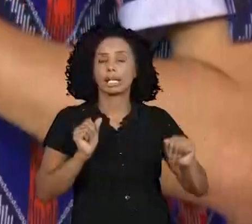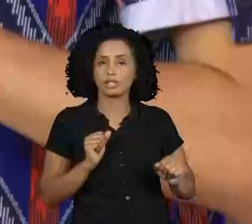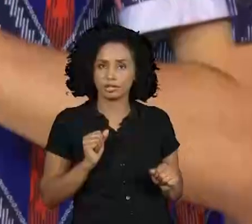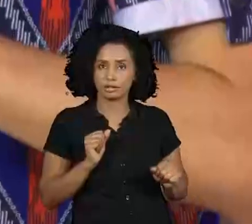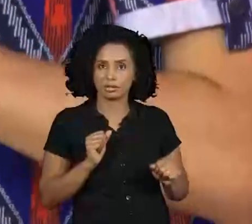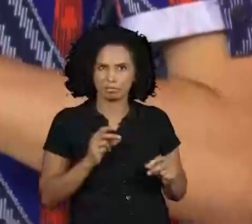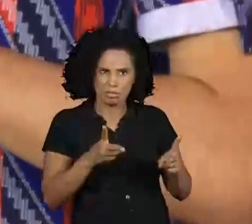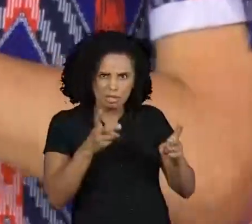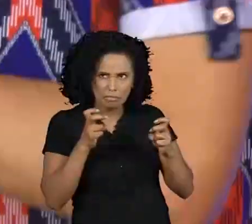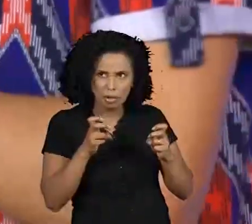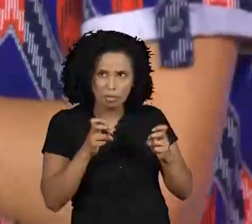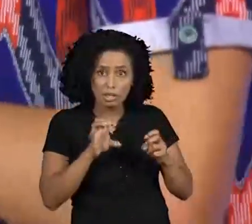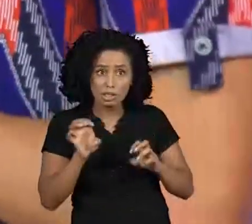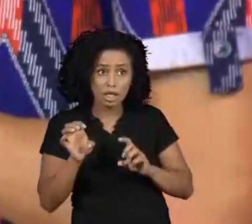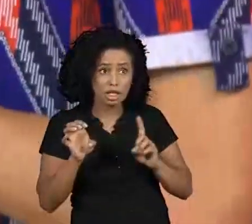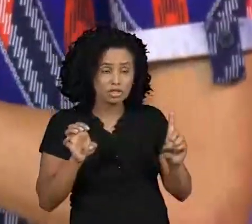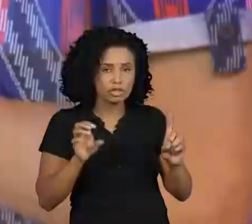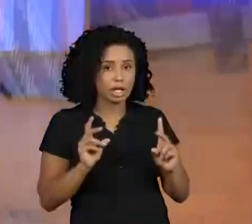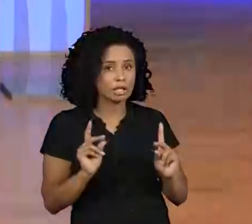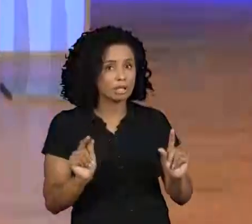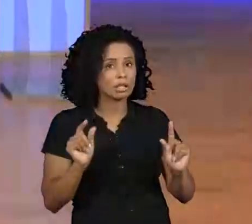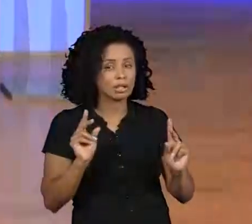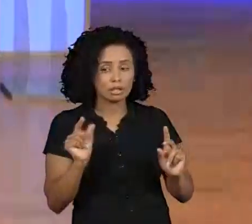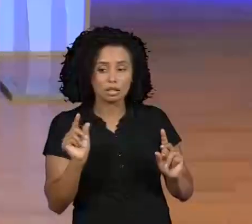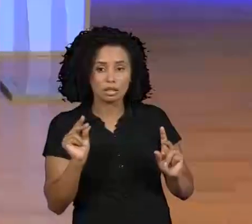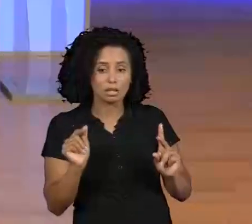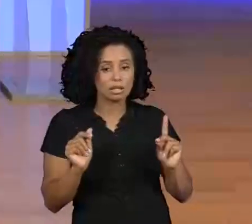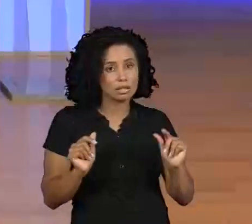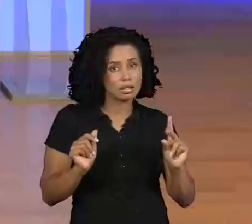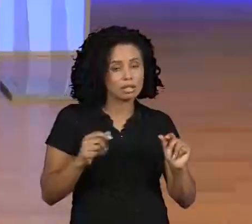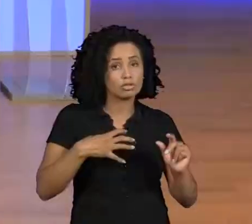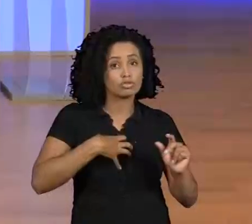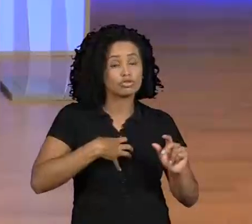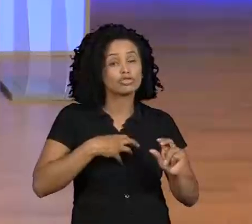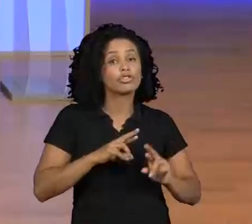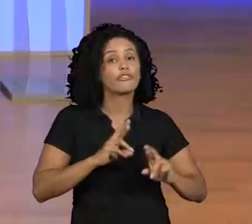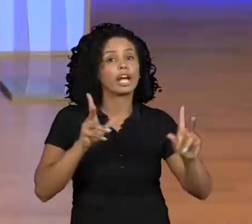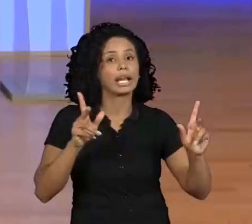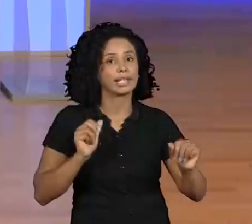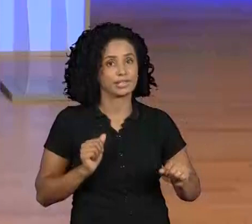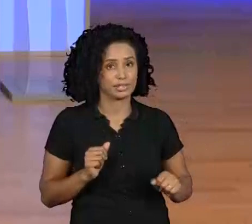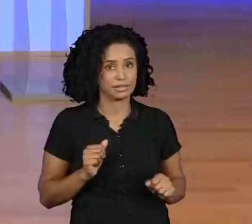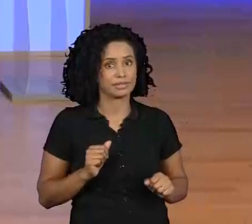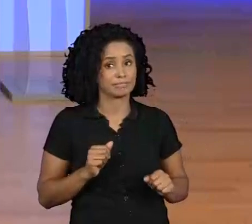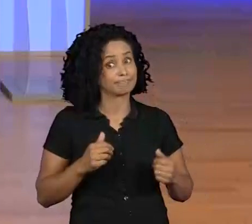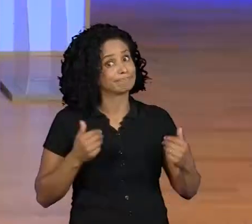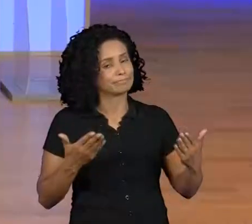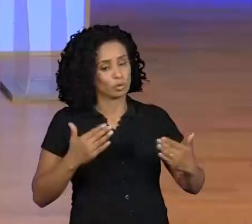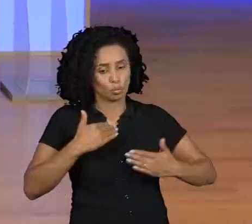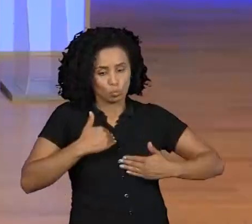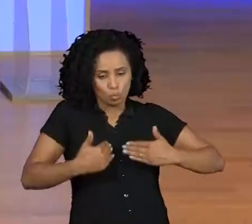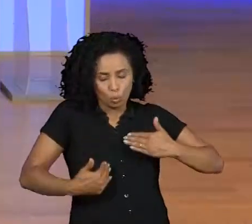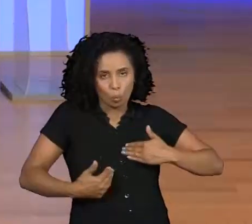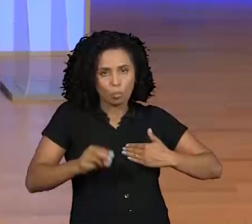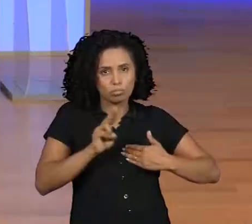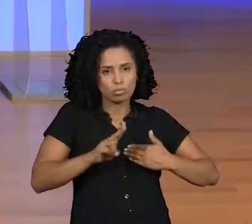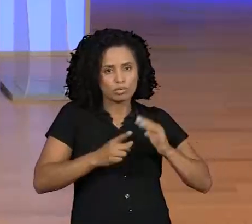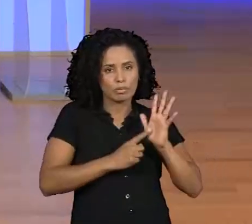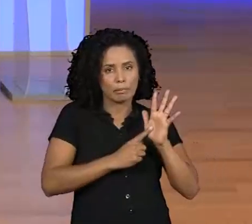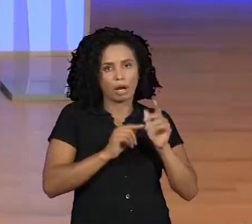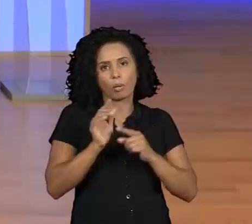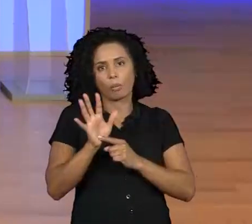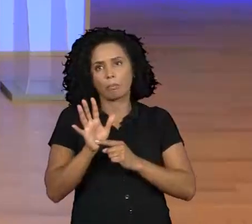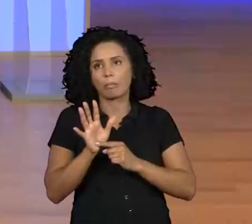Deu para notar, né? Interessante, não é? Então, ou seja, aí mesmo no caso, trabalhando o mesmo corpo, mudando aí as